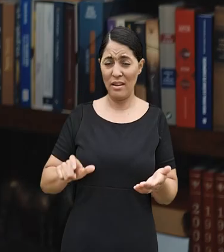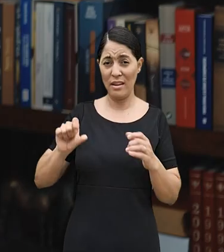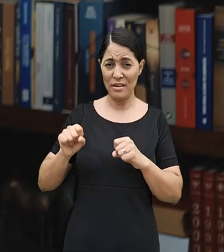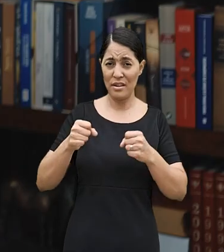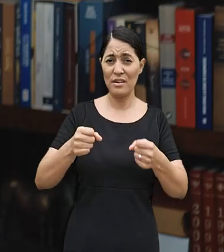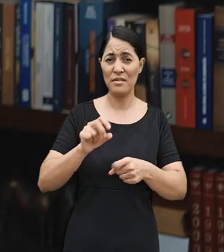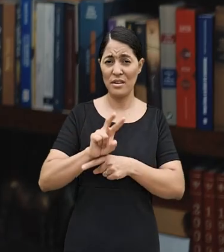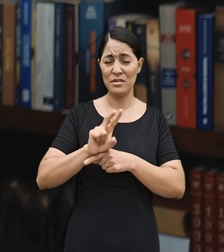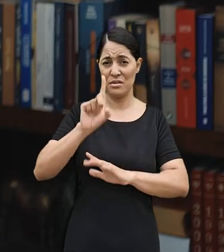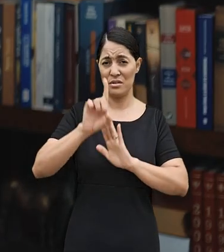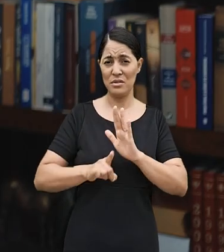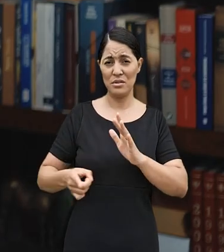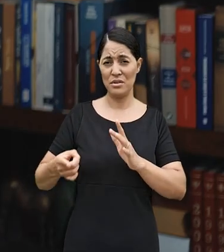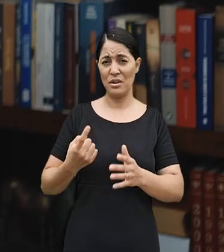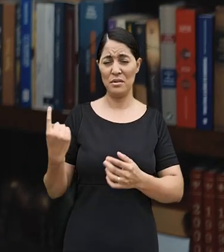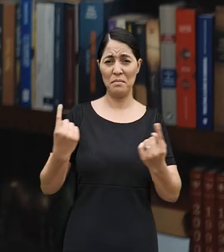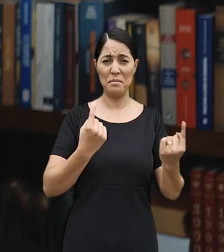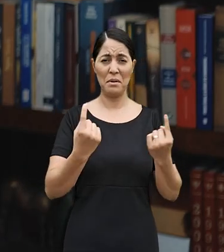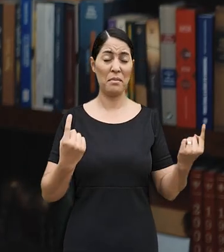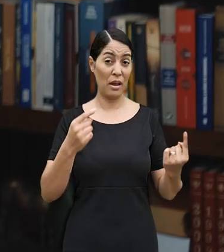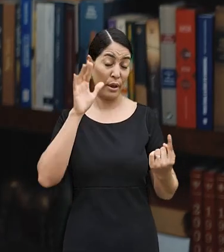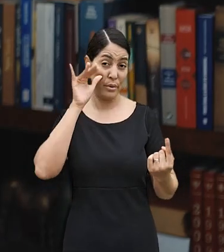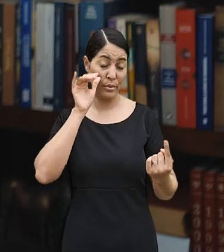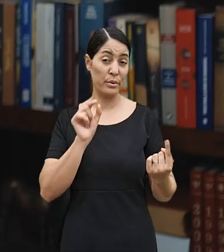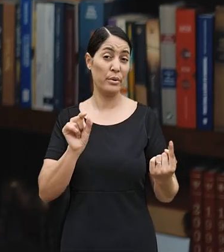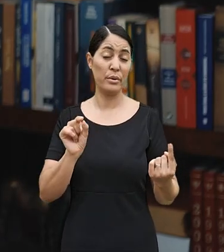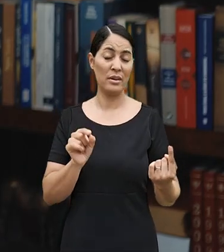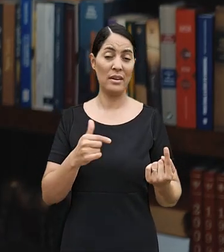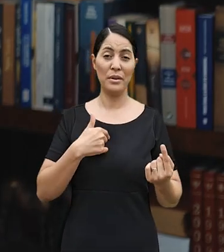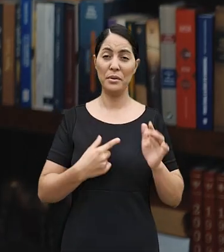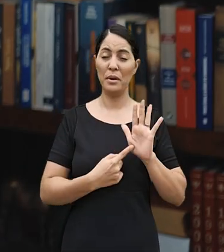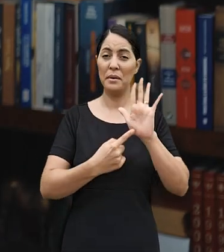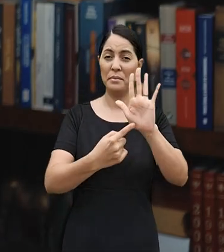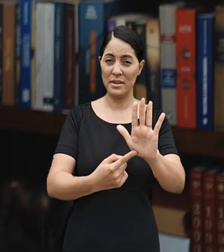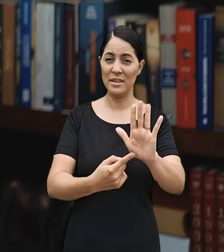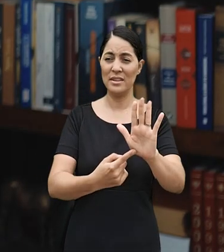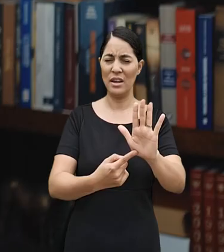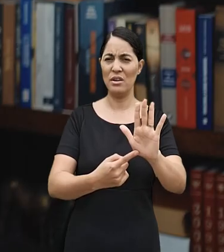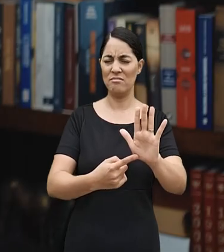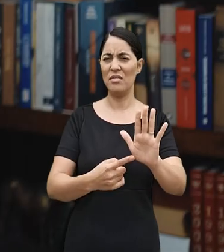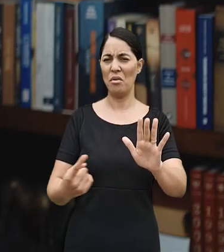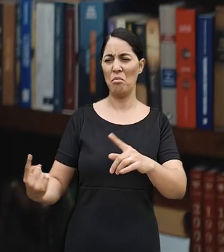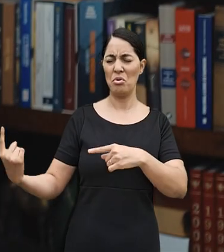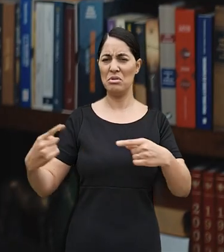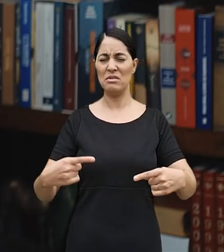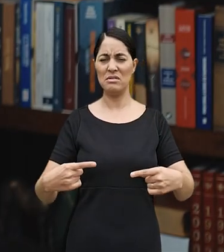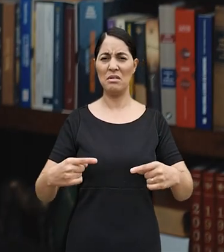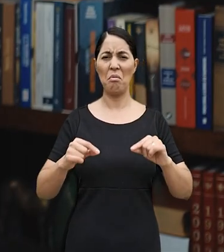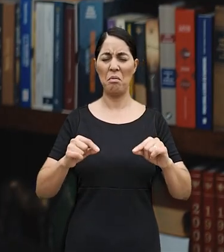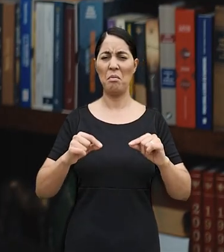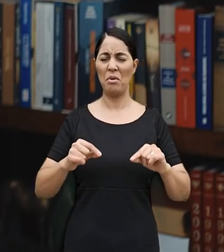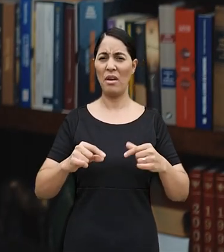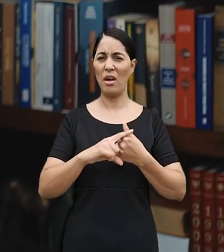defende, na verdade, os direitos individuais. É curioso que, quando eu apresentei a oposição